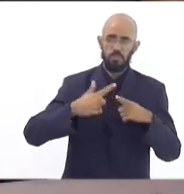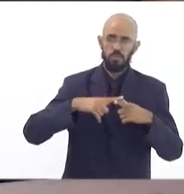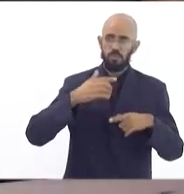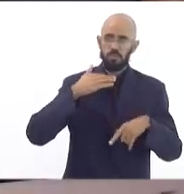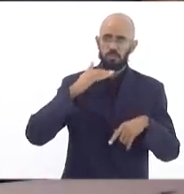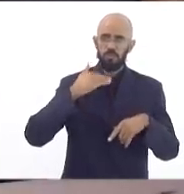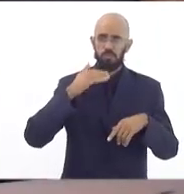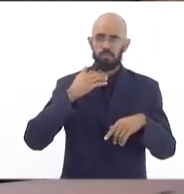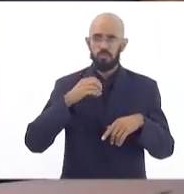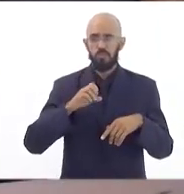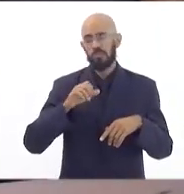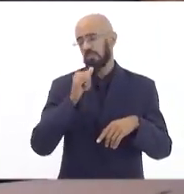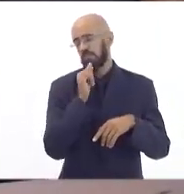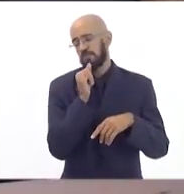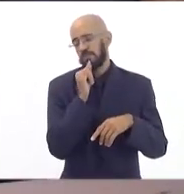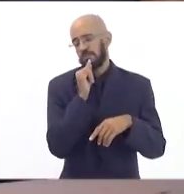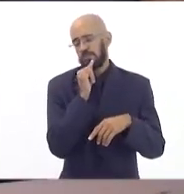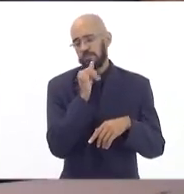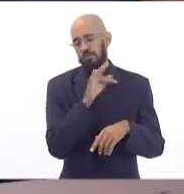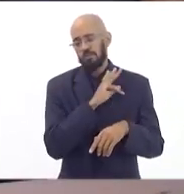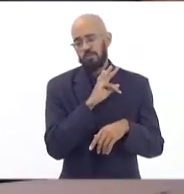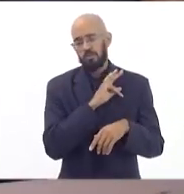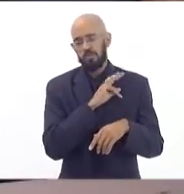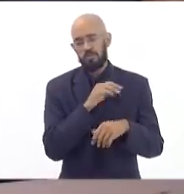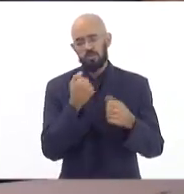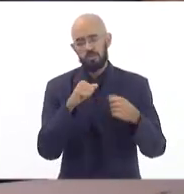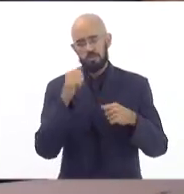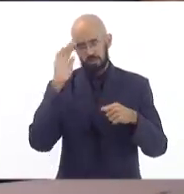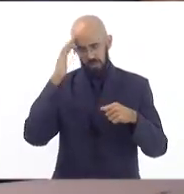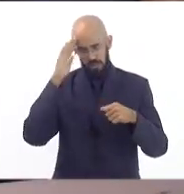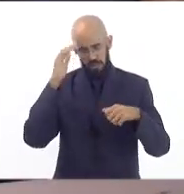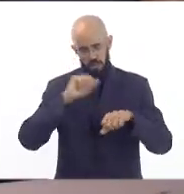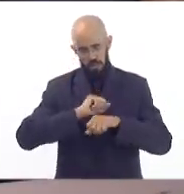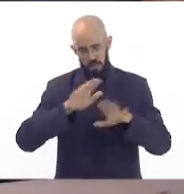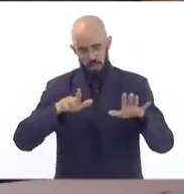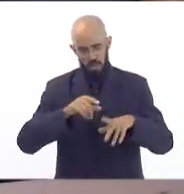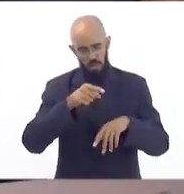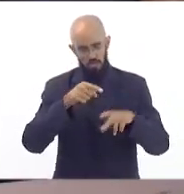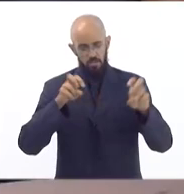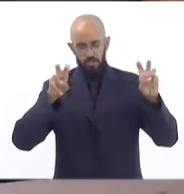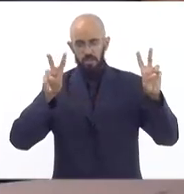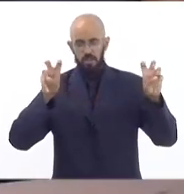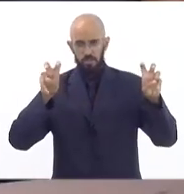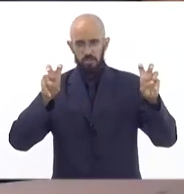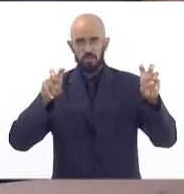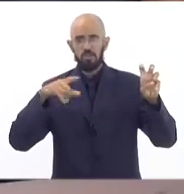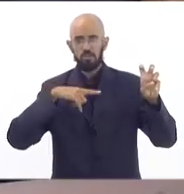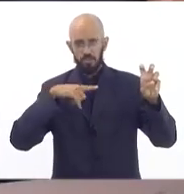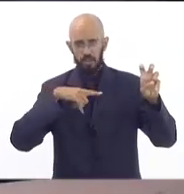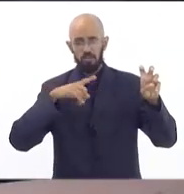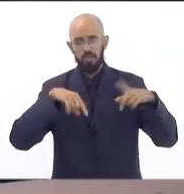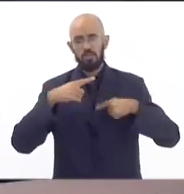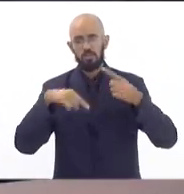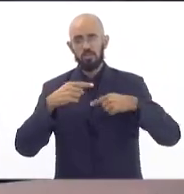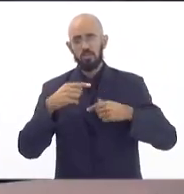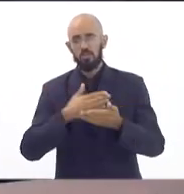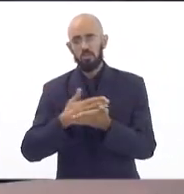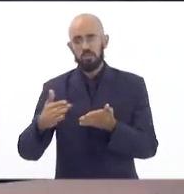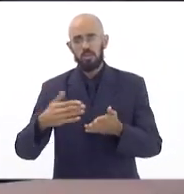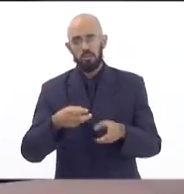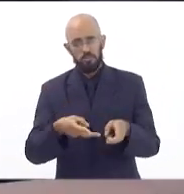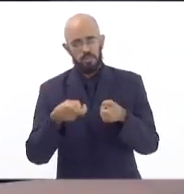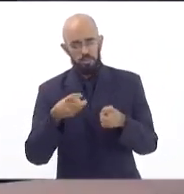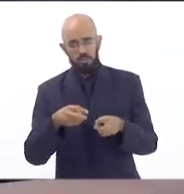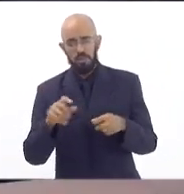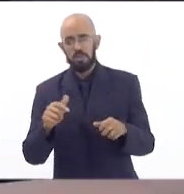criar eu estava fazendo o registro na ponta precisa ter ciência que existe essa titulação EA partir dali a gente começa efetivamente a